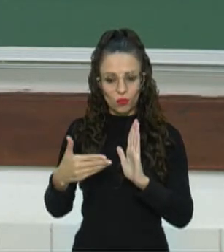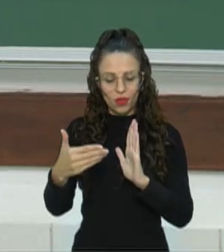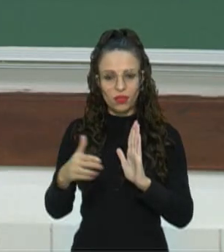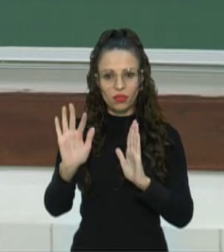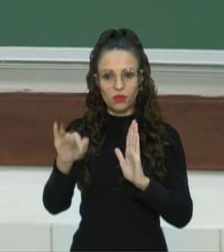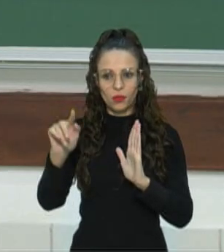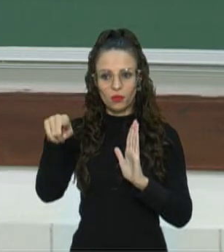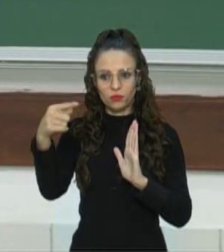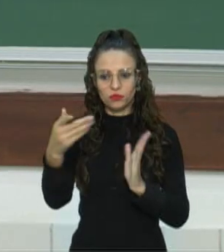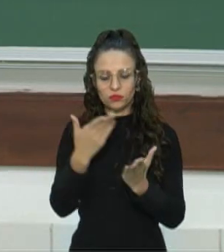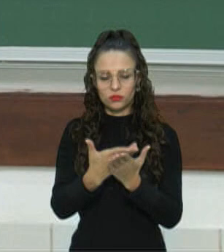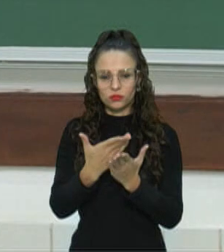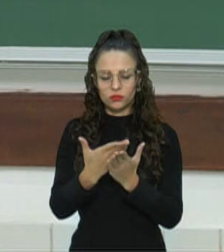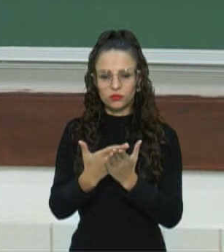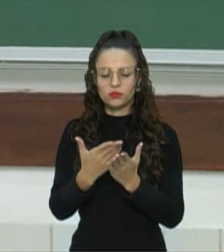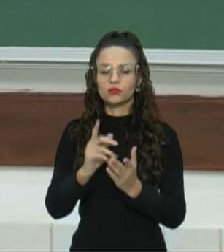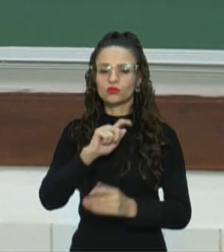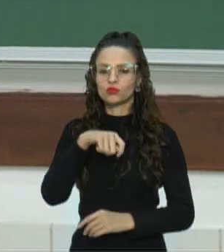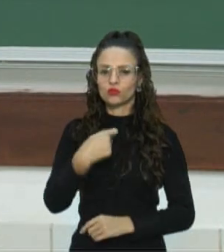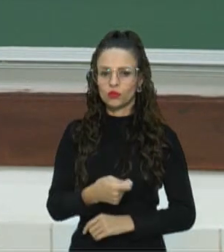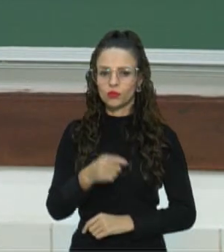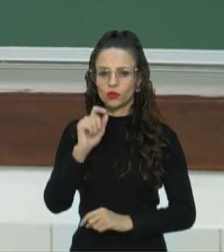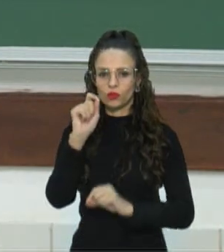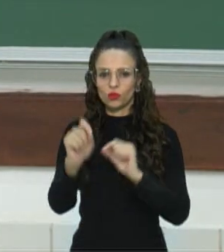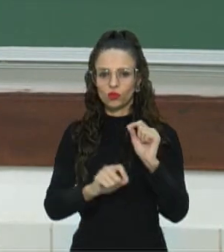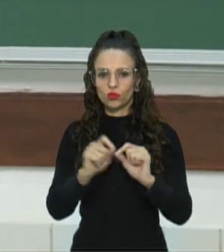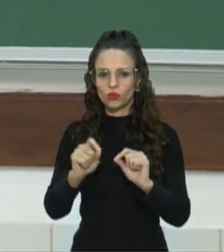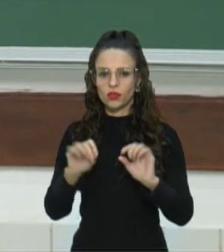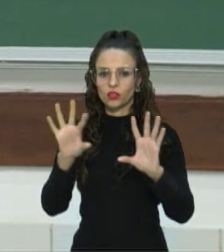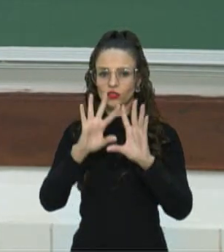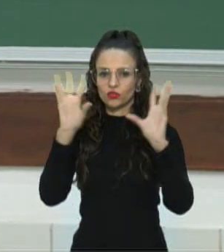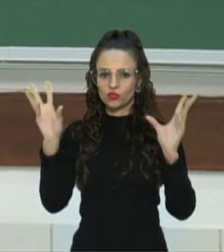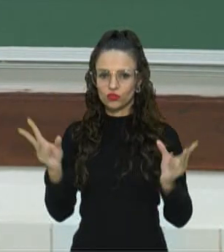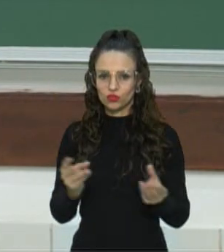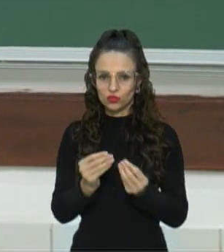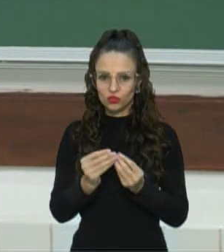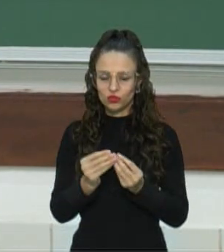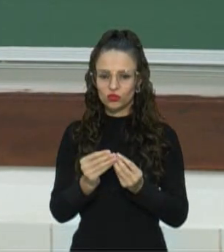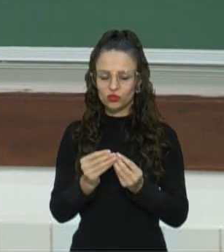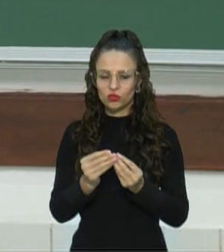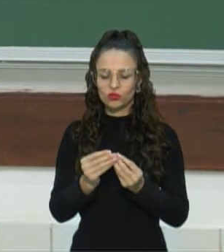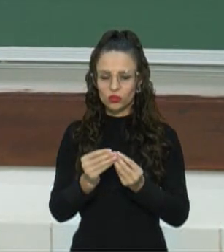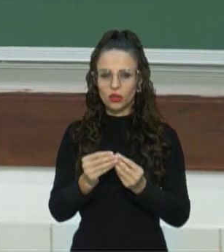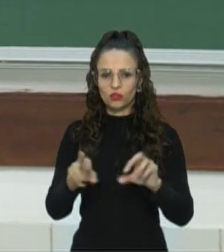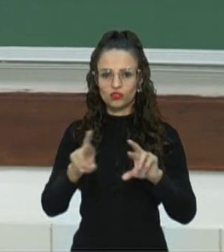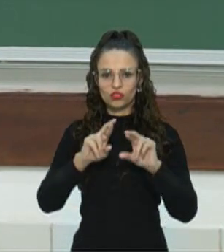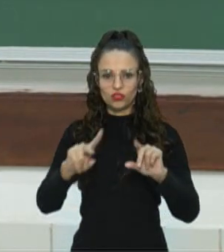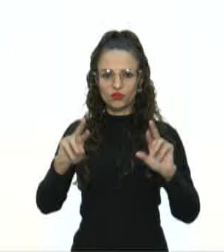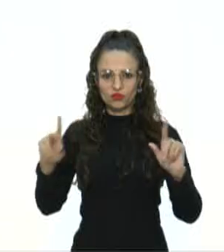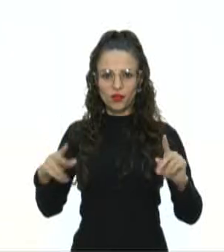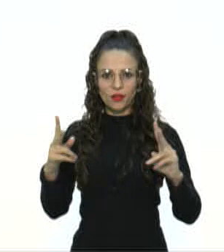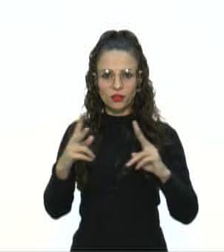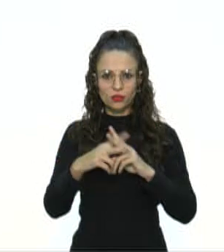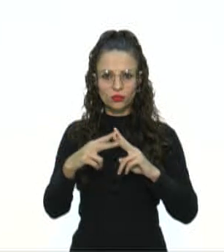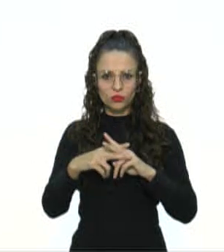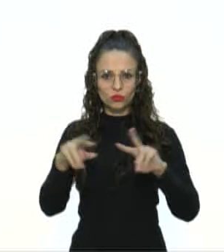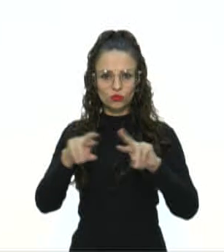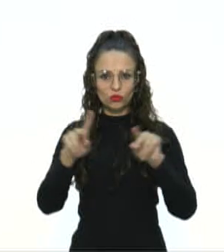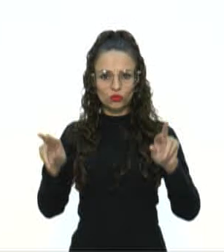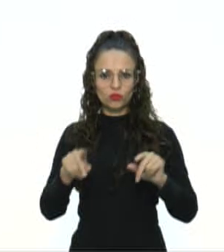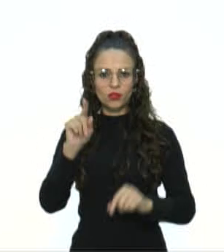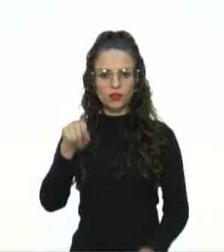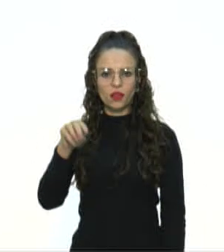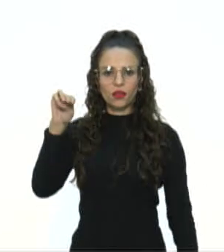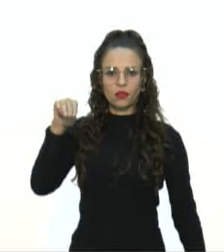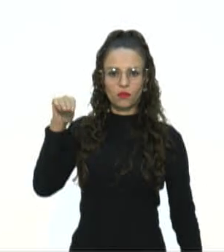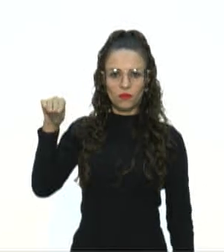vamos estar retratando sobre lutas, né, que vai trazer um apanhado geral de uma grande gama de lutas, que é o MMA. Então você já